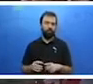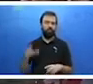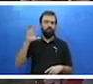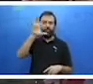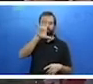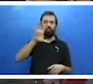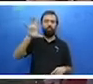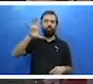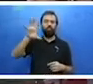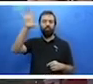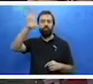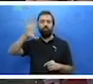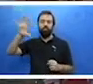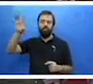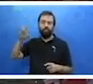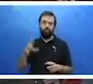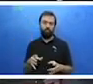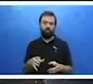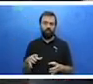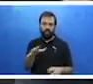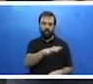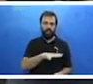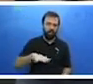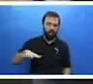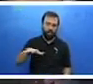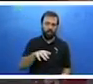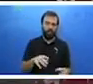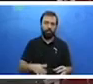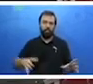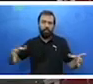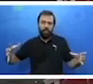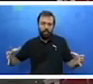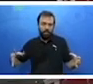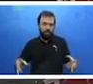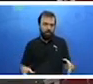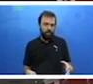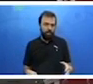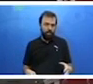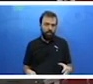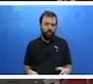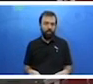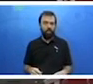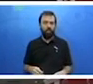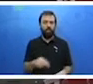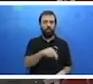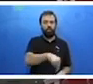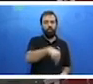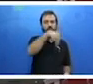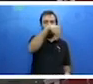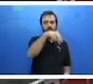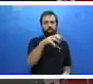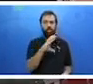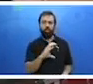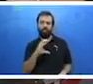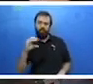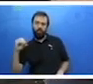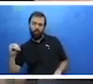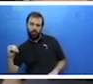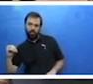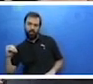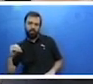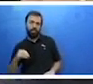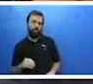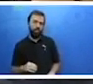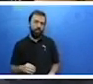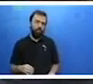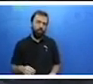Brasil com maior área, o norte e o centro-oeste, esse e esse, são